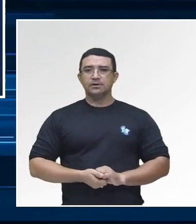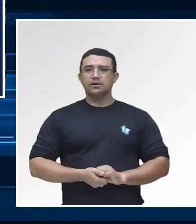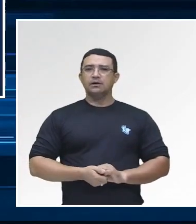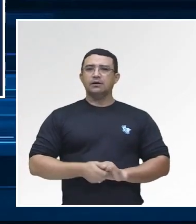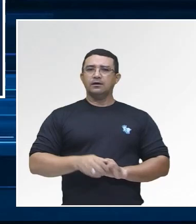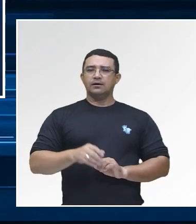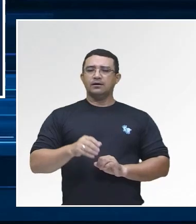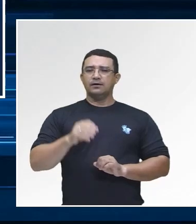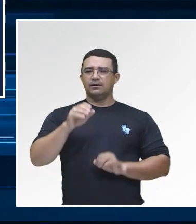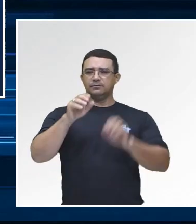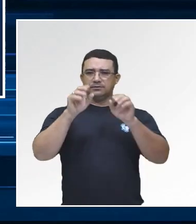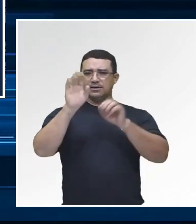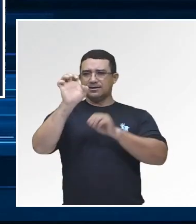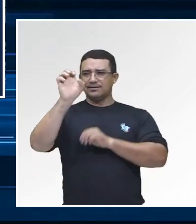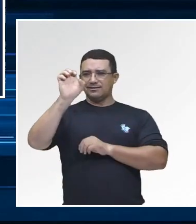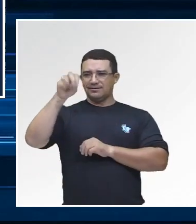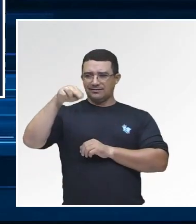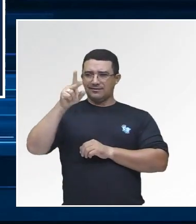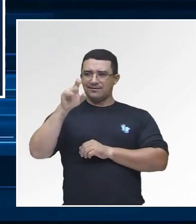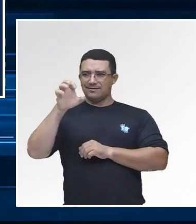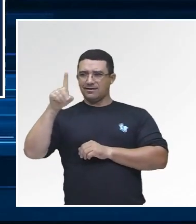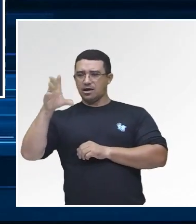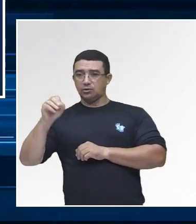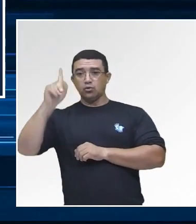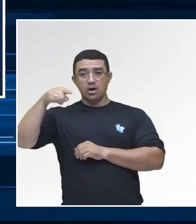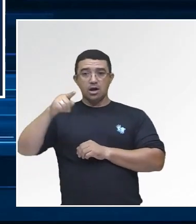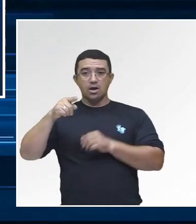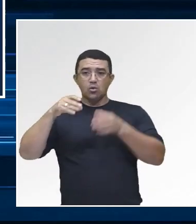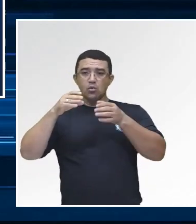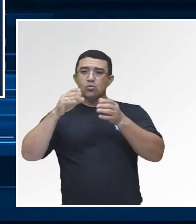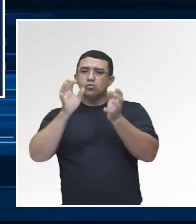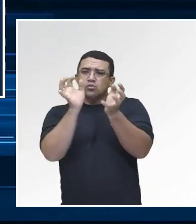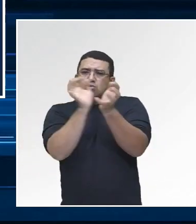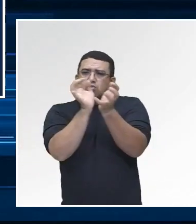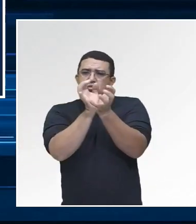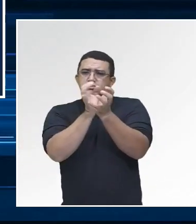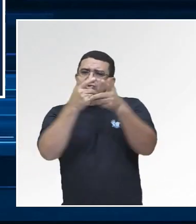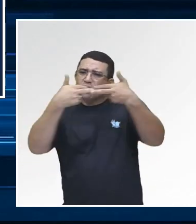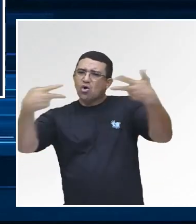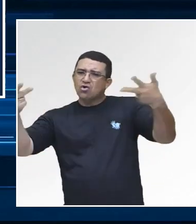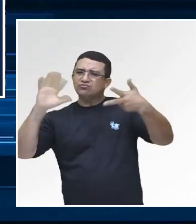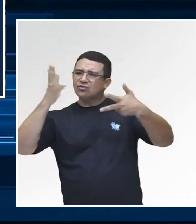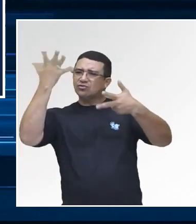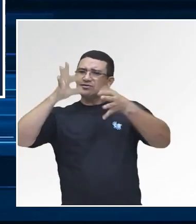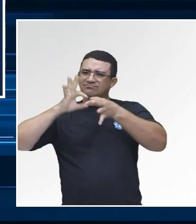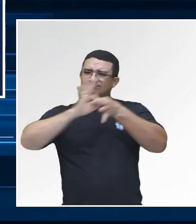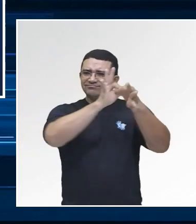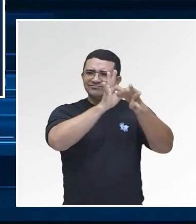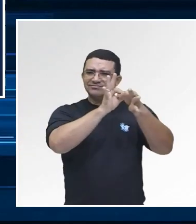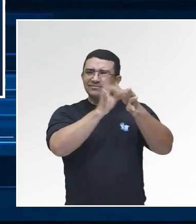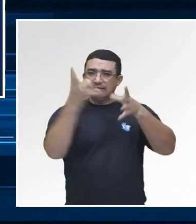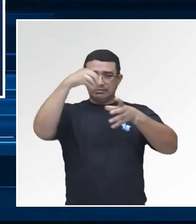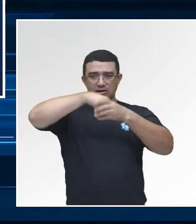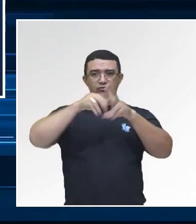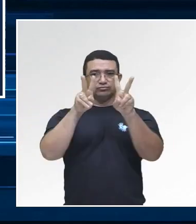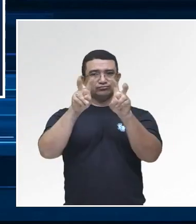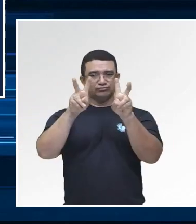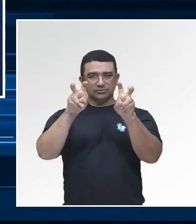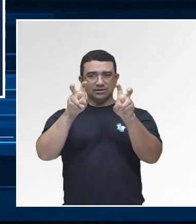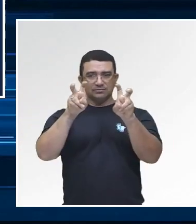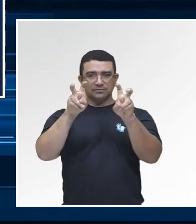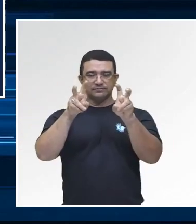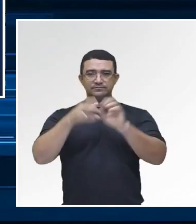de acontecimentos encadeados que constituem a trama. Todos